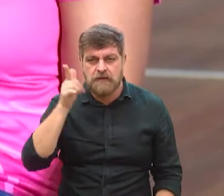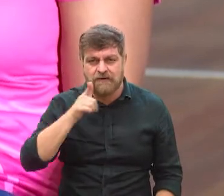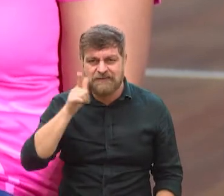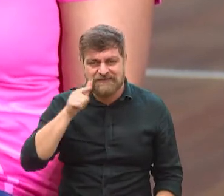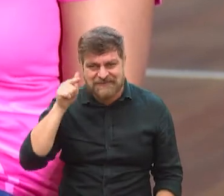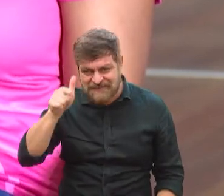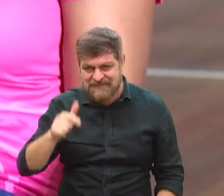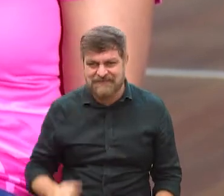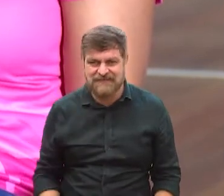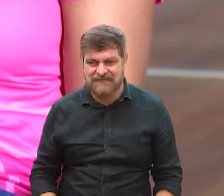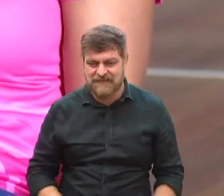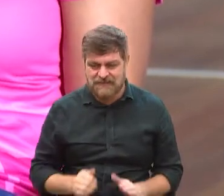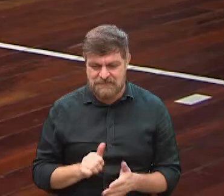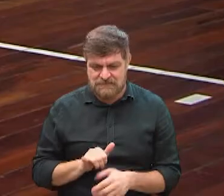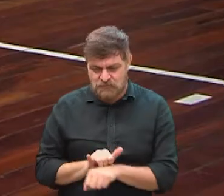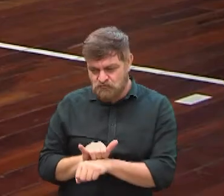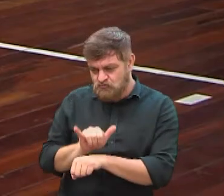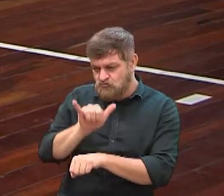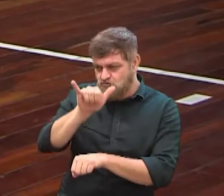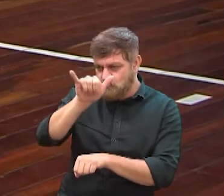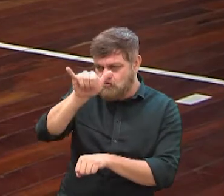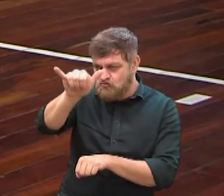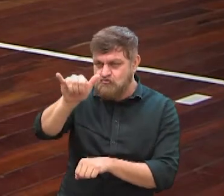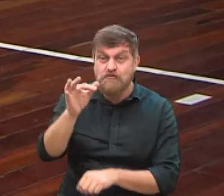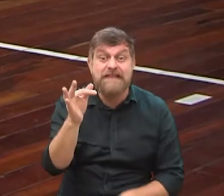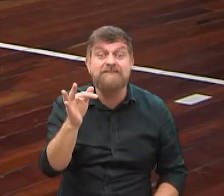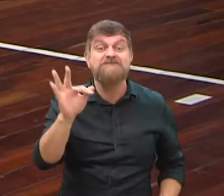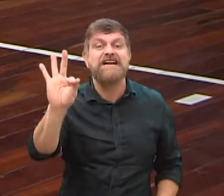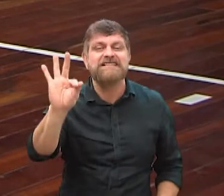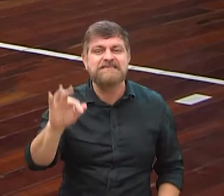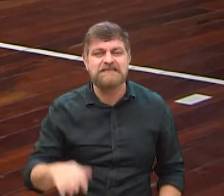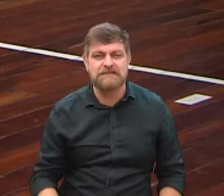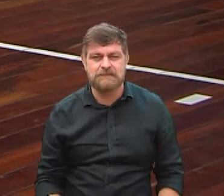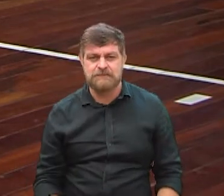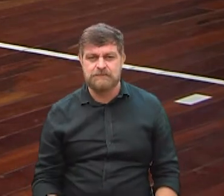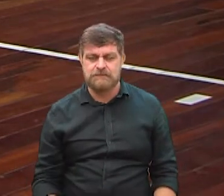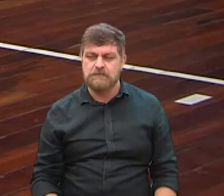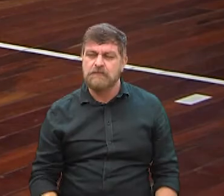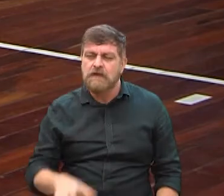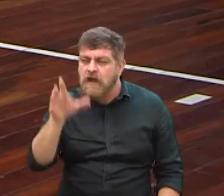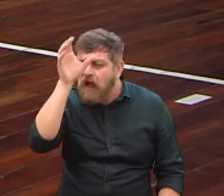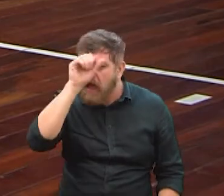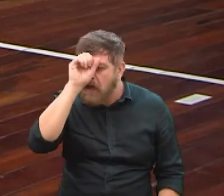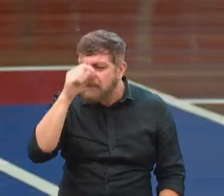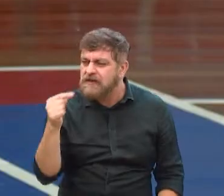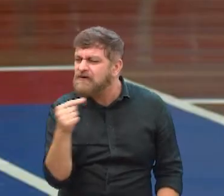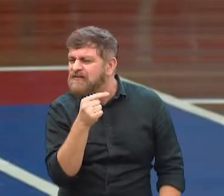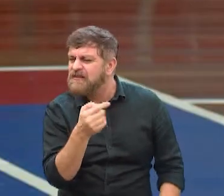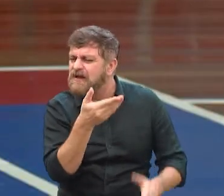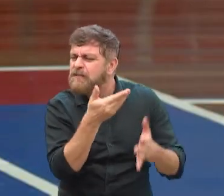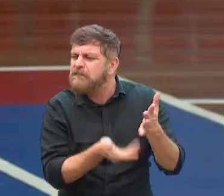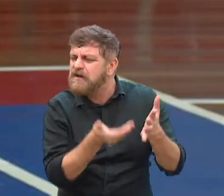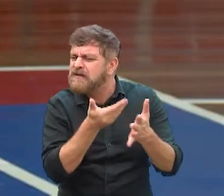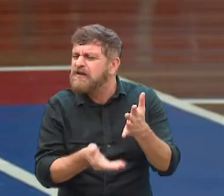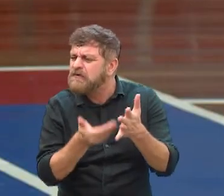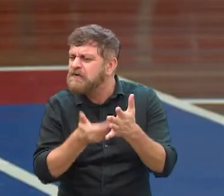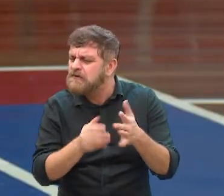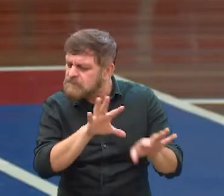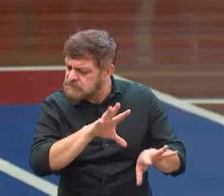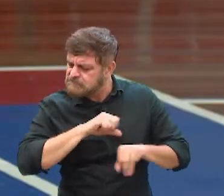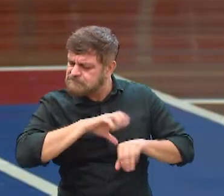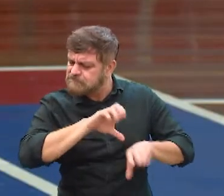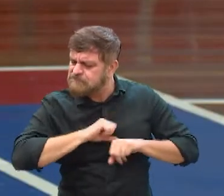carimbar esse passaporte aí para as Olimpíadas de Paris. Fica alguma lição dessas derrotas? Tem como extrair alguma coisa do